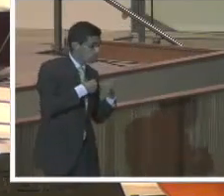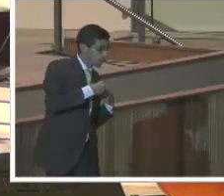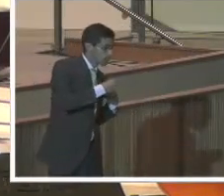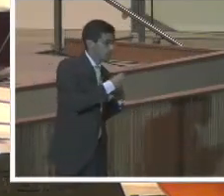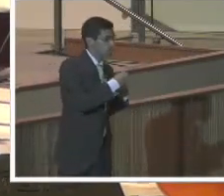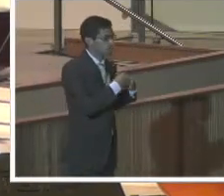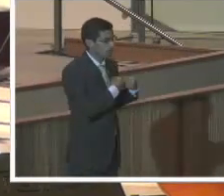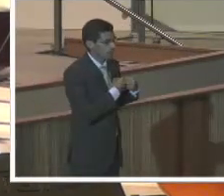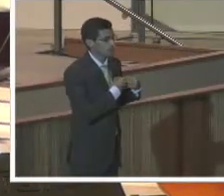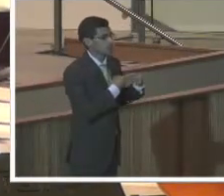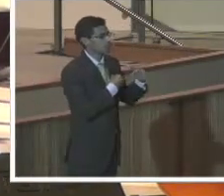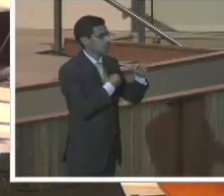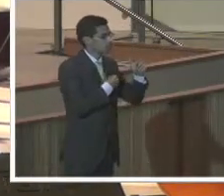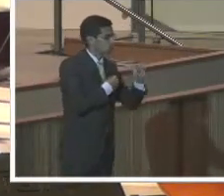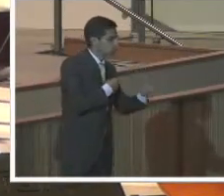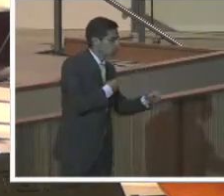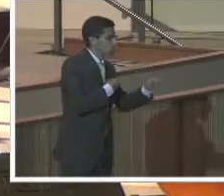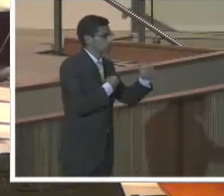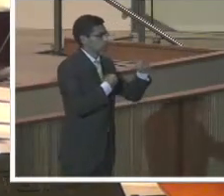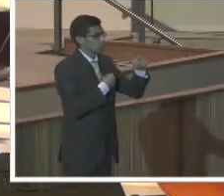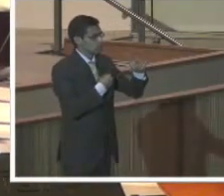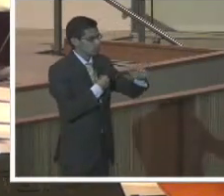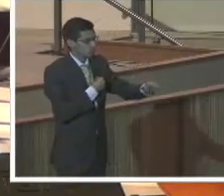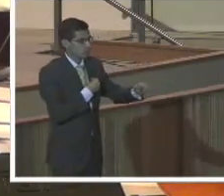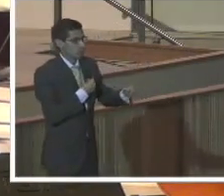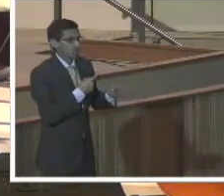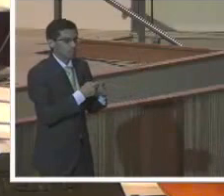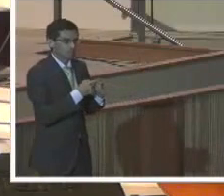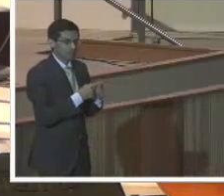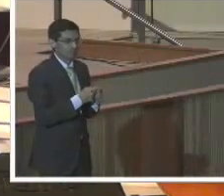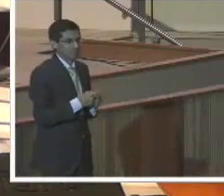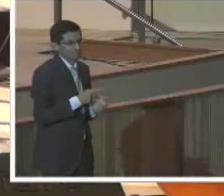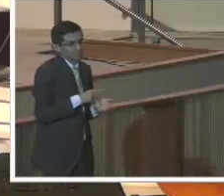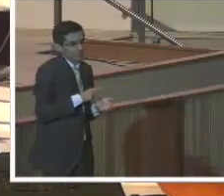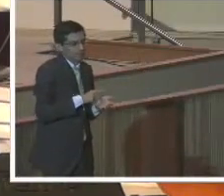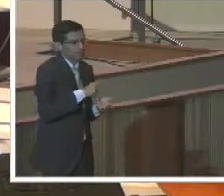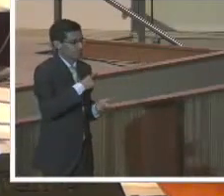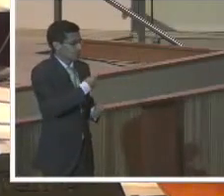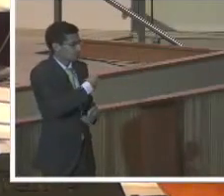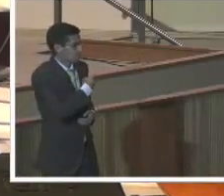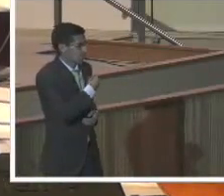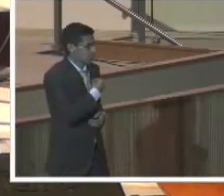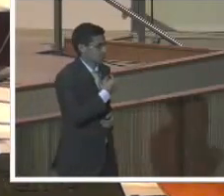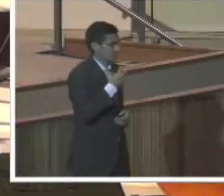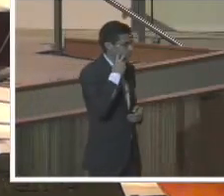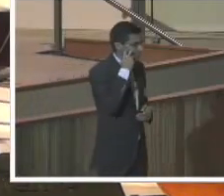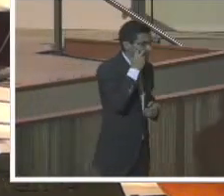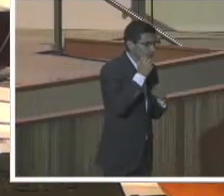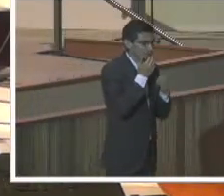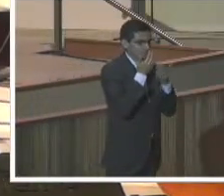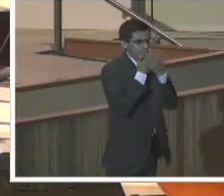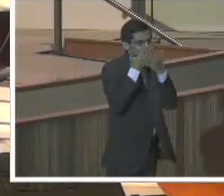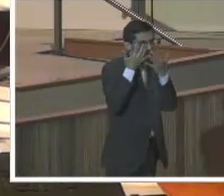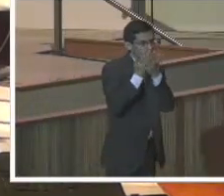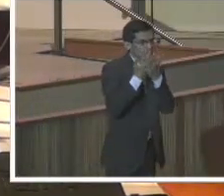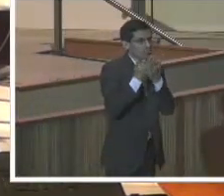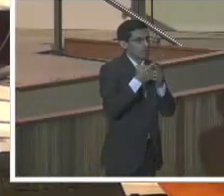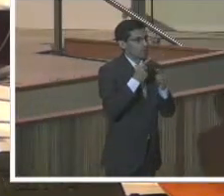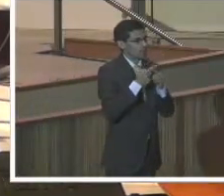vez, tem alguns pecados que a gente tem até vergonha de confessar. Fala a verdade. Não, fala a